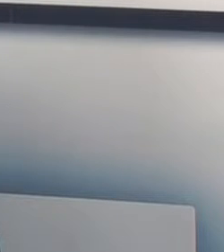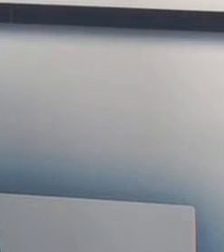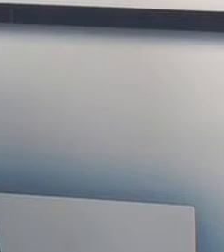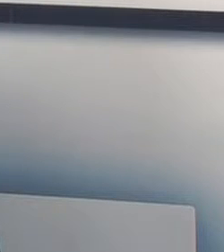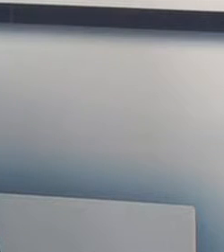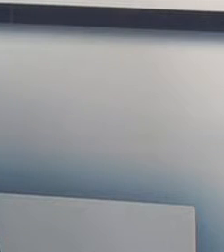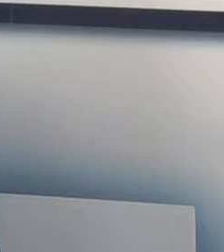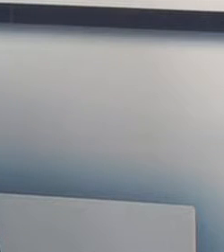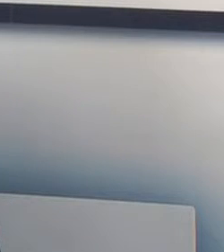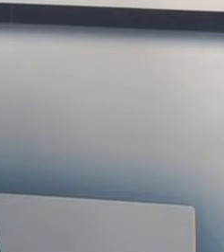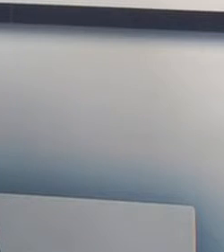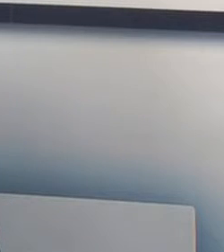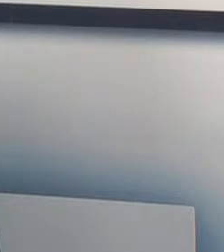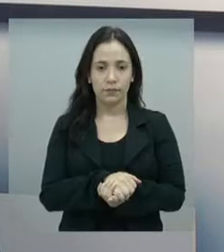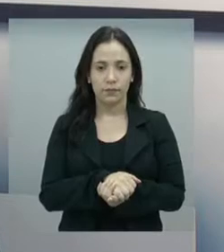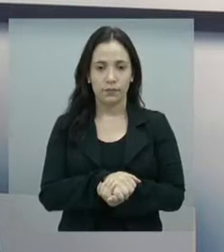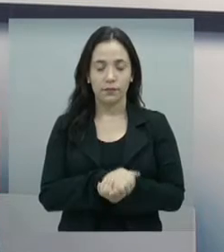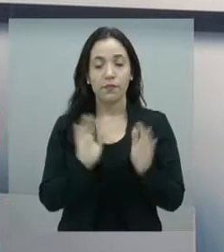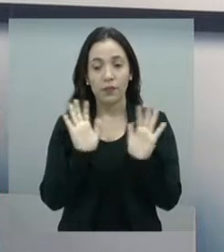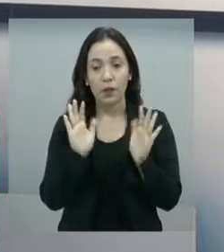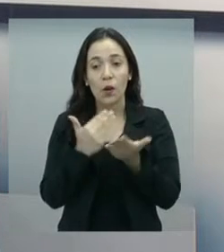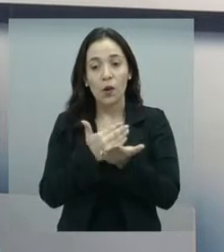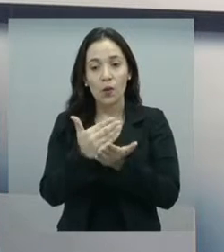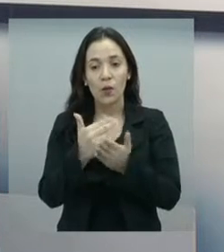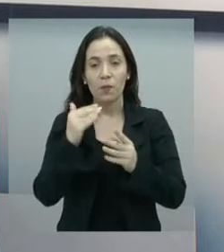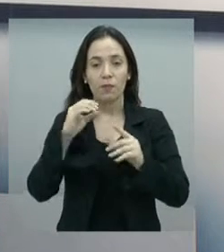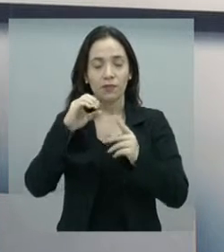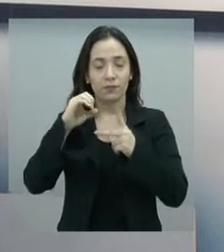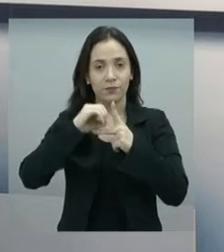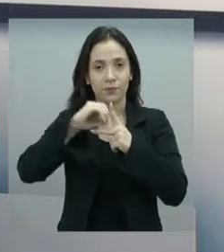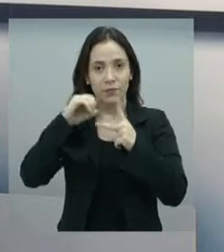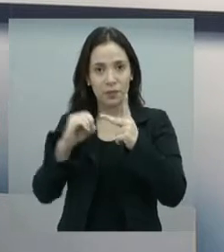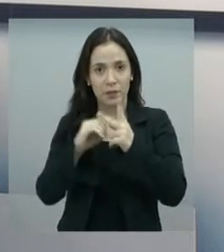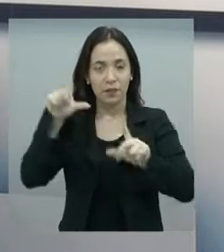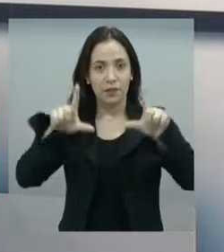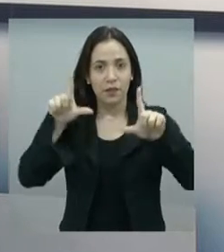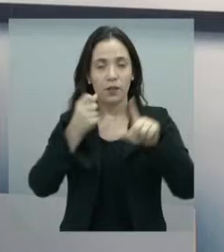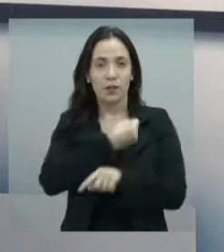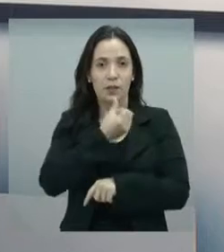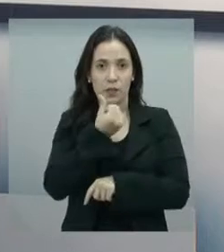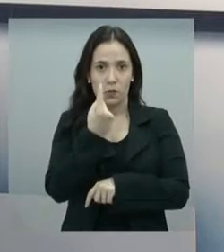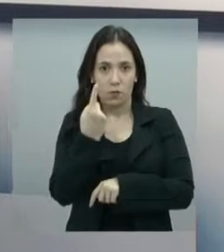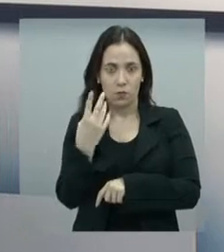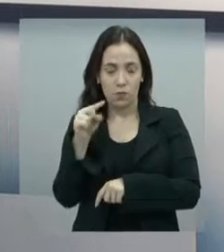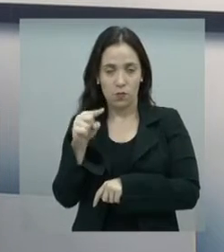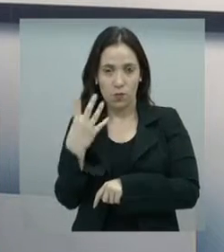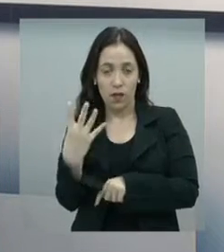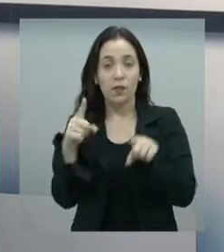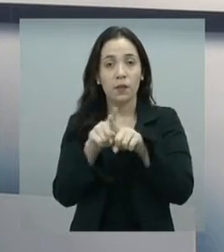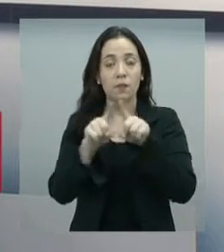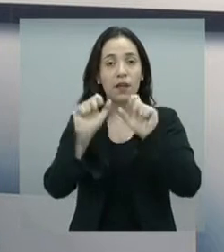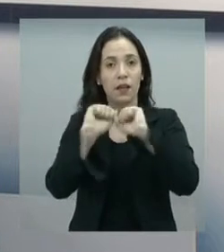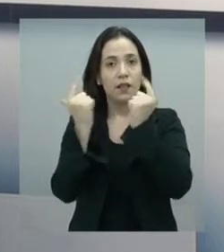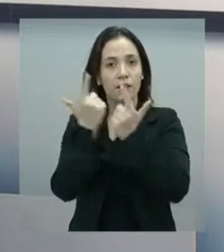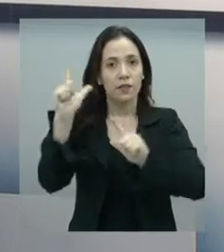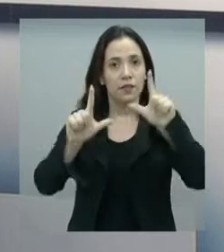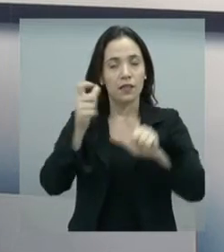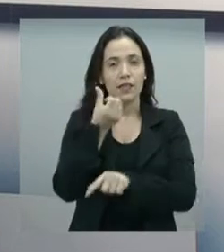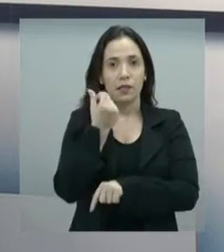Olá, amigo telespectador. Estamos iniciando mais um programa Pela Ordem na sua TV Fortaleza, canal 61.4 e na sua TV Assembleia,